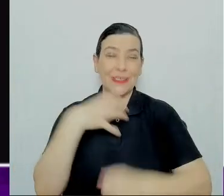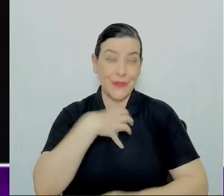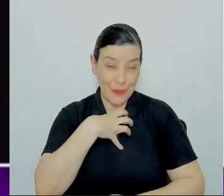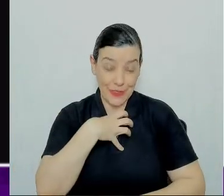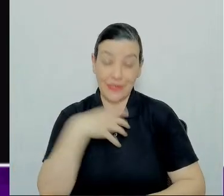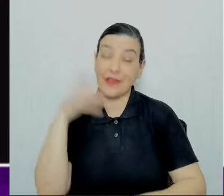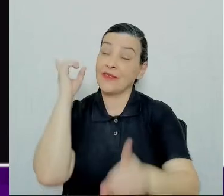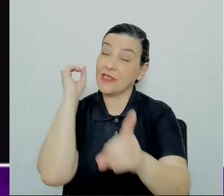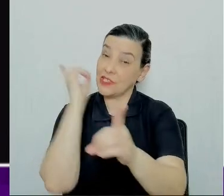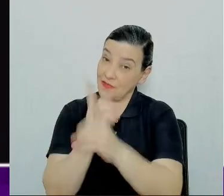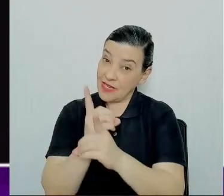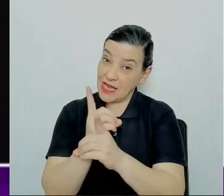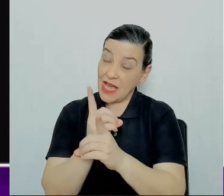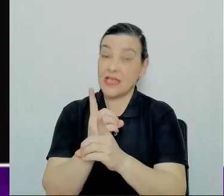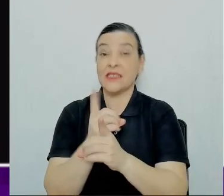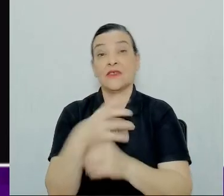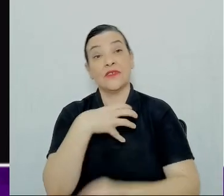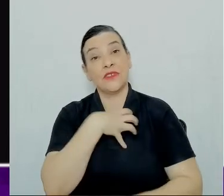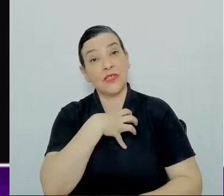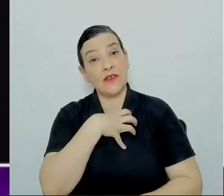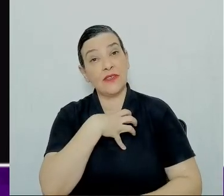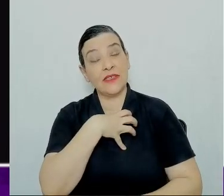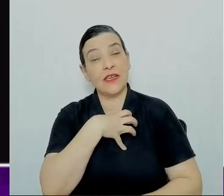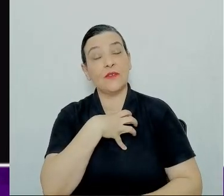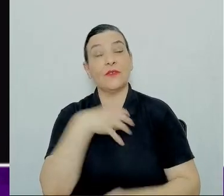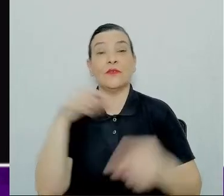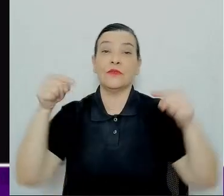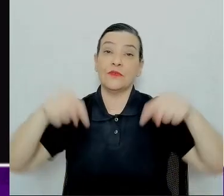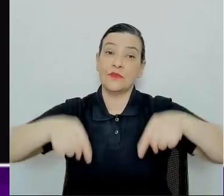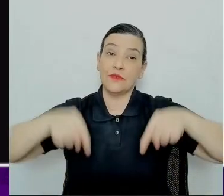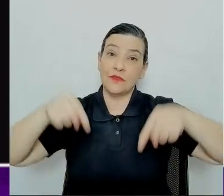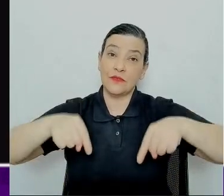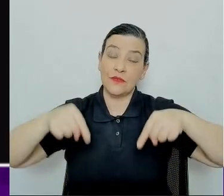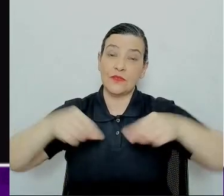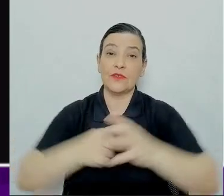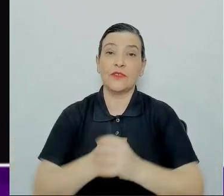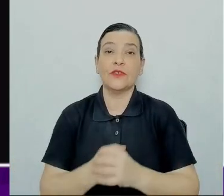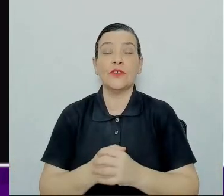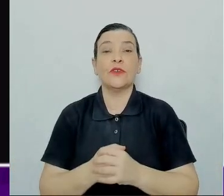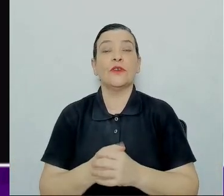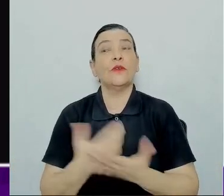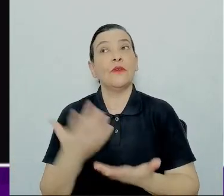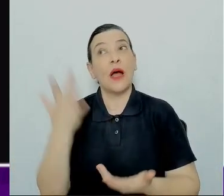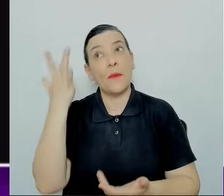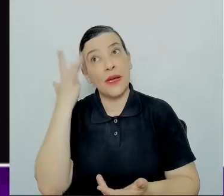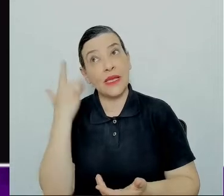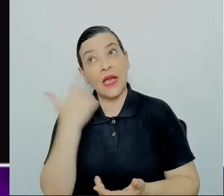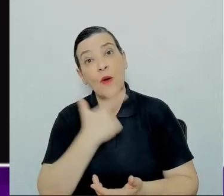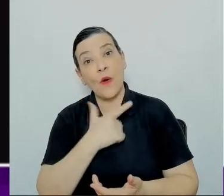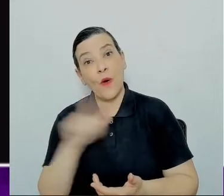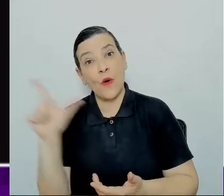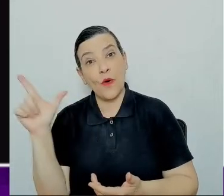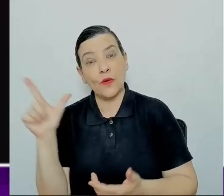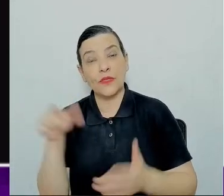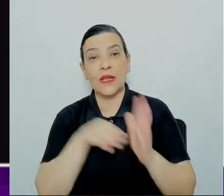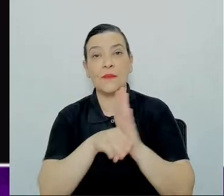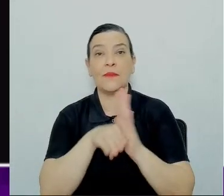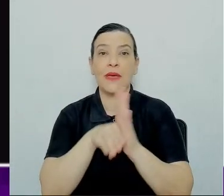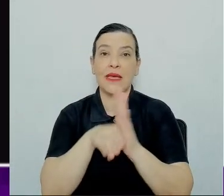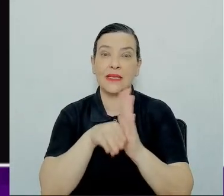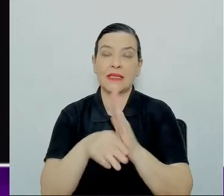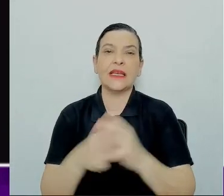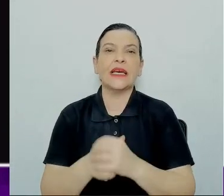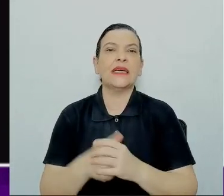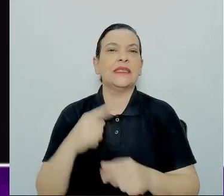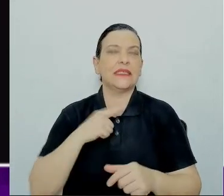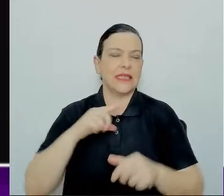identificar se esse comportamento, hoje eu tenho essa métrica X, amanhã eu tenho essa outra métrica, eu tenho coisas aqui que são